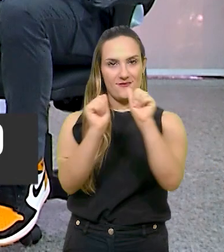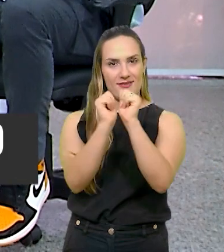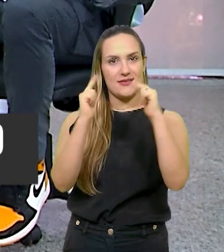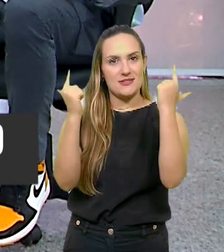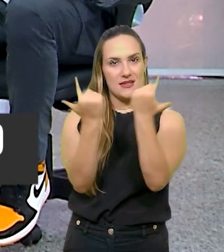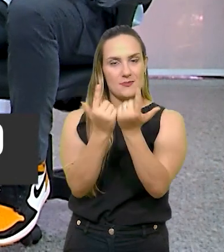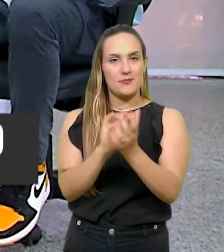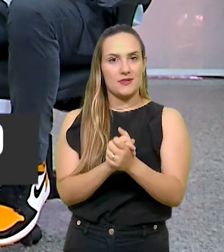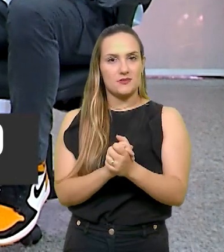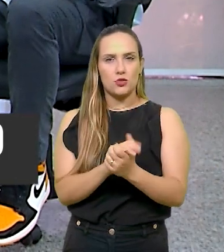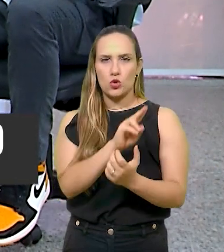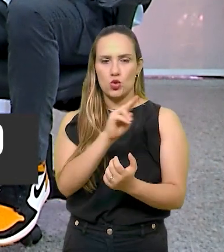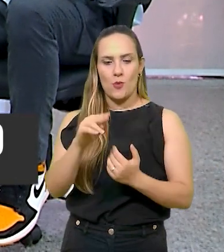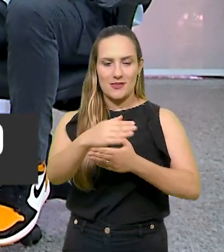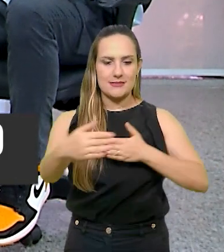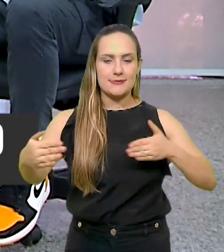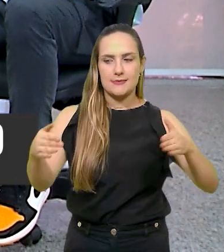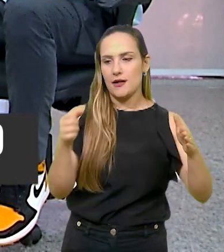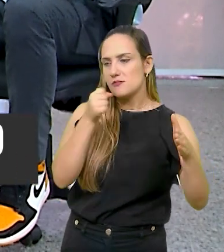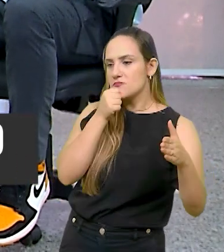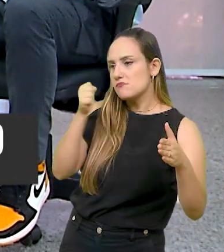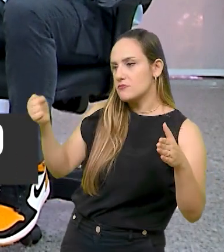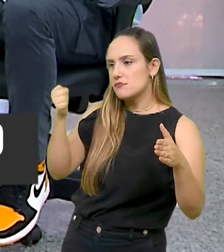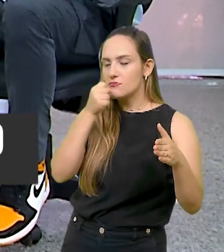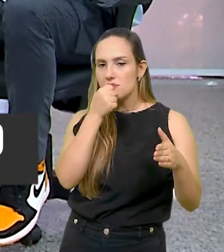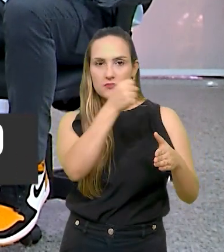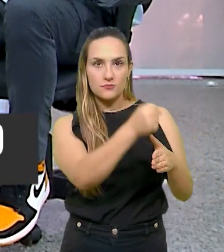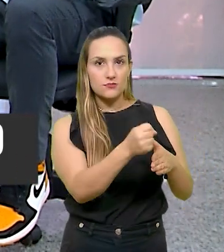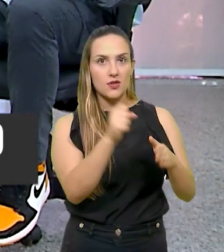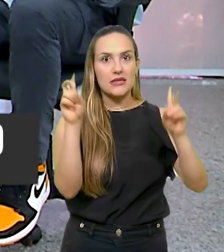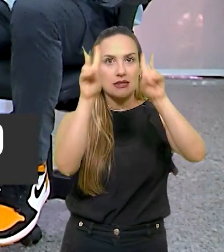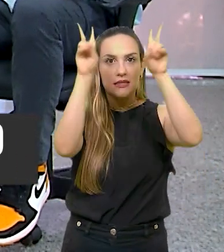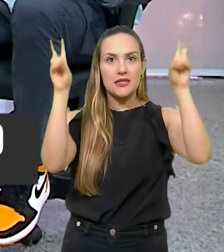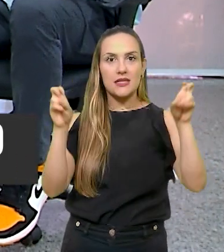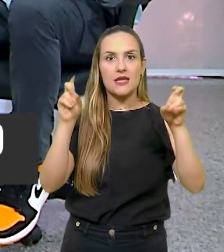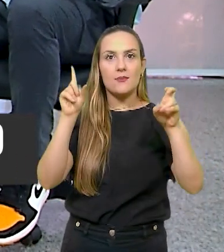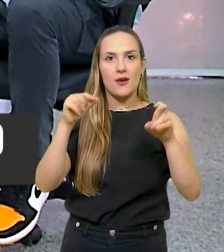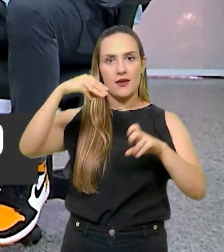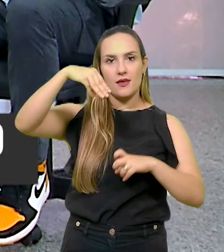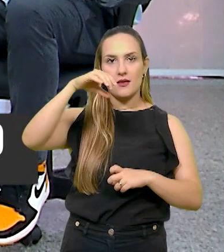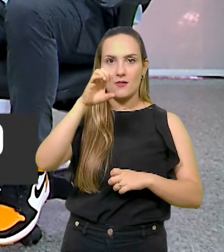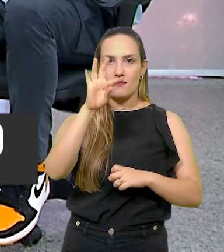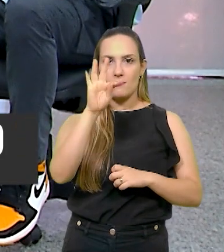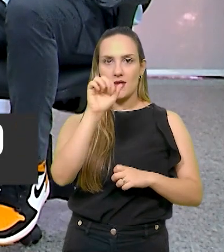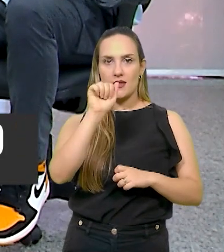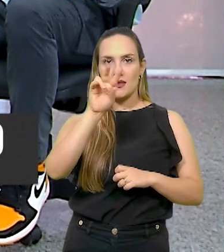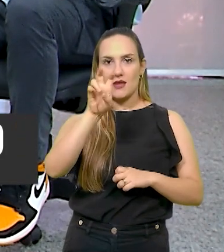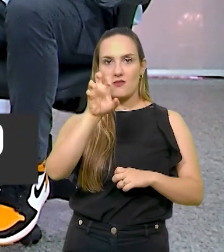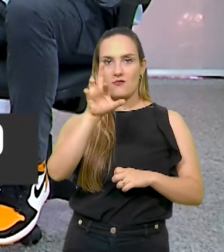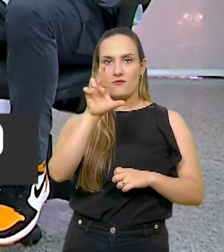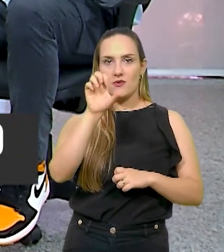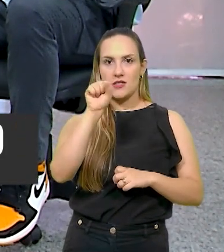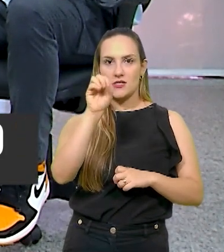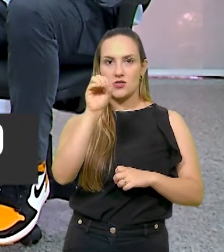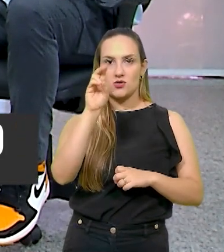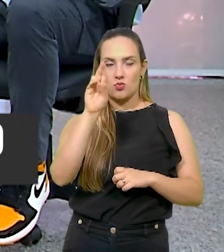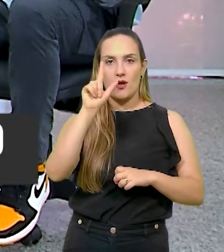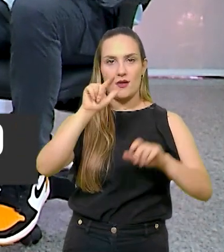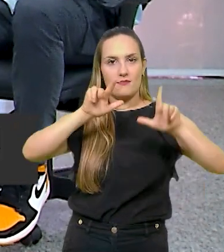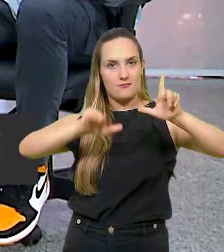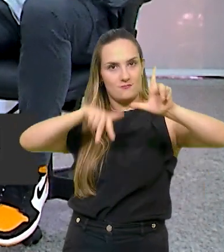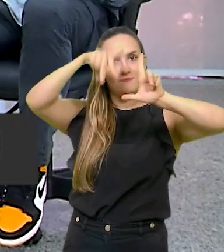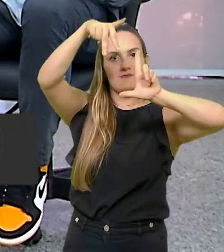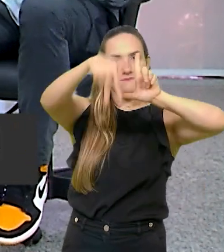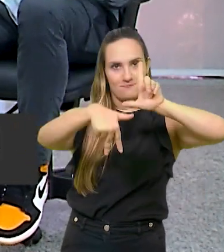No programa Sala de Imprensa, vamos falar sobre metaverso. Aqui comigo, o jornalista Paulo Radamés.